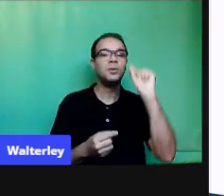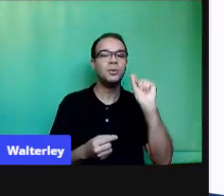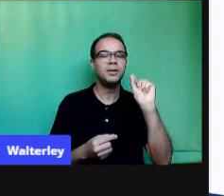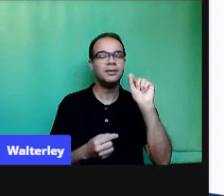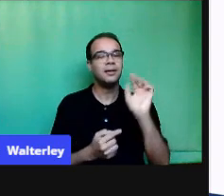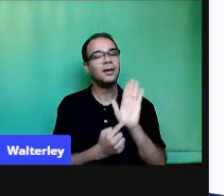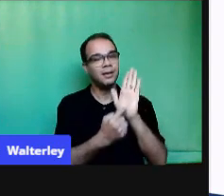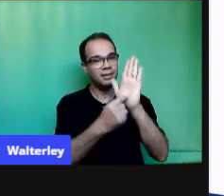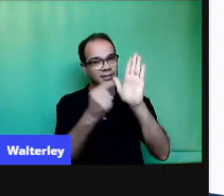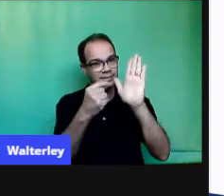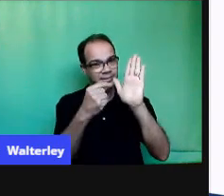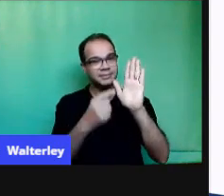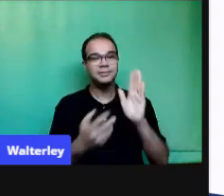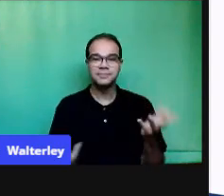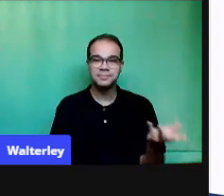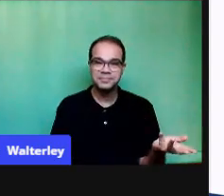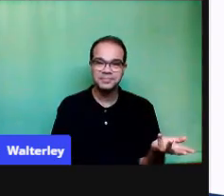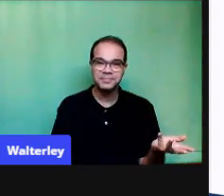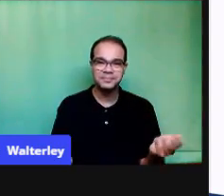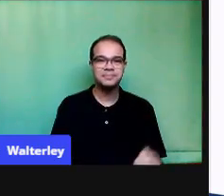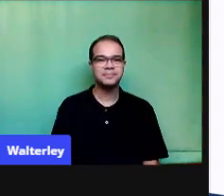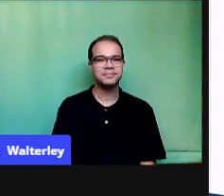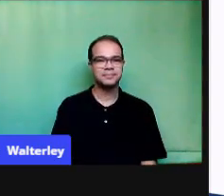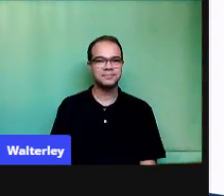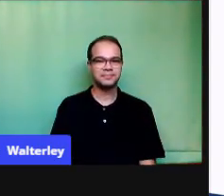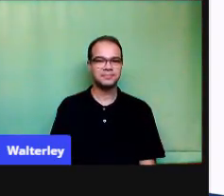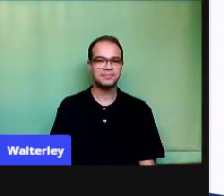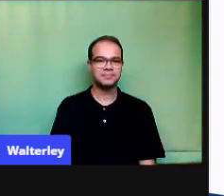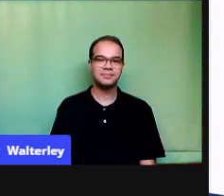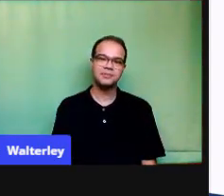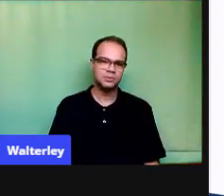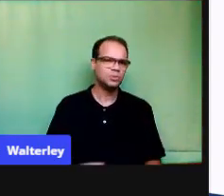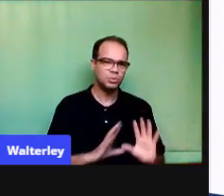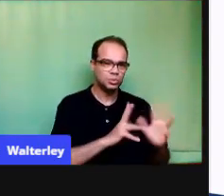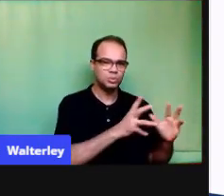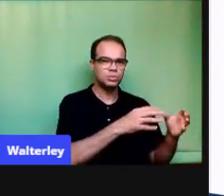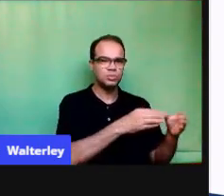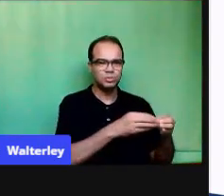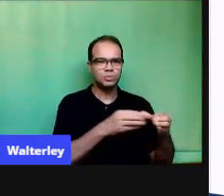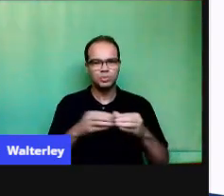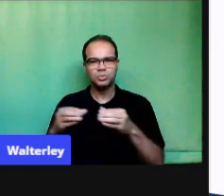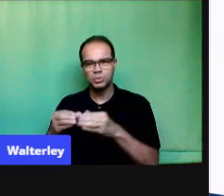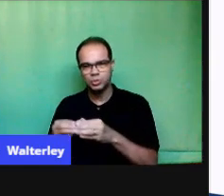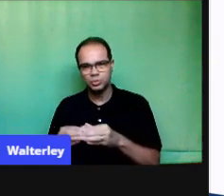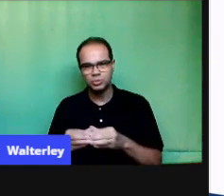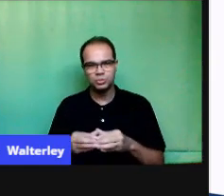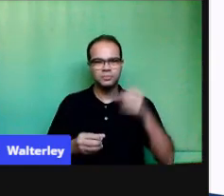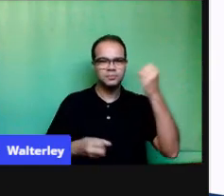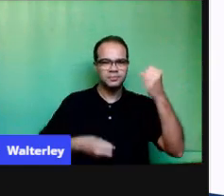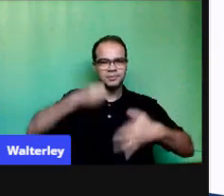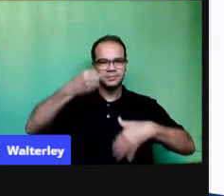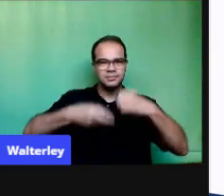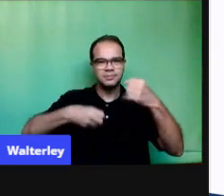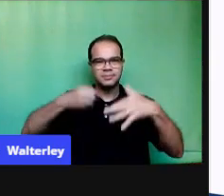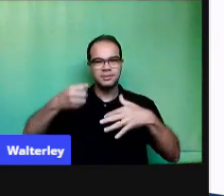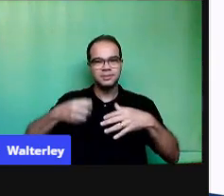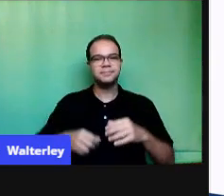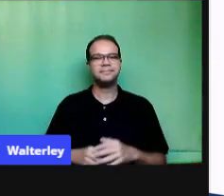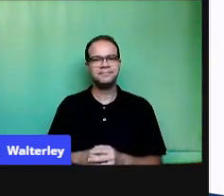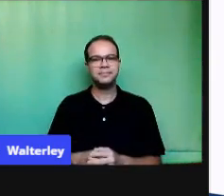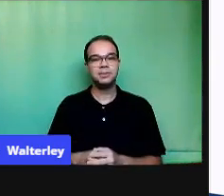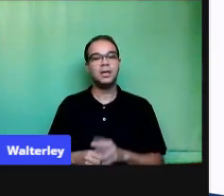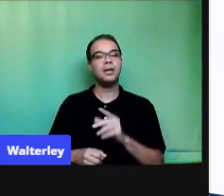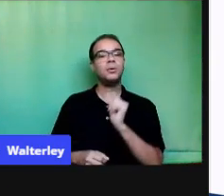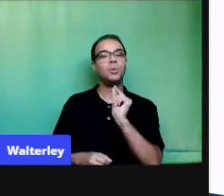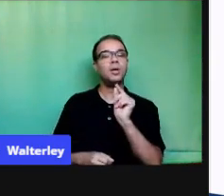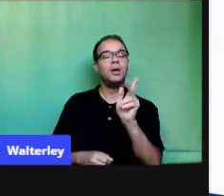partir daí, os alunos fazem as apresentações, todos os grupos apresentam, e o professor, ao final, ele vai ser capaz de